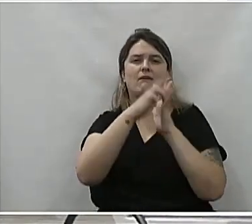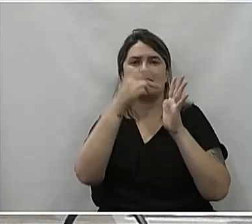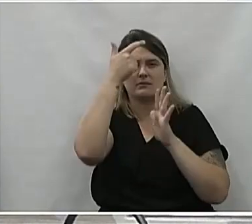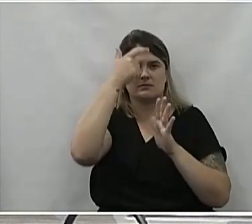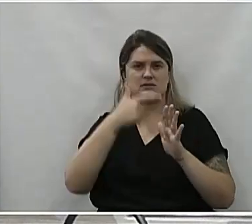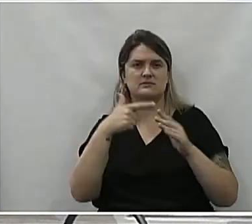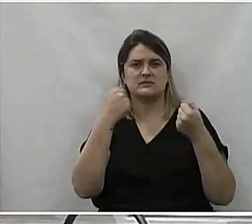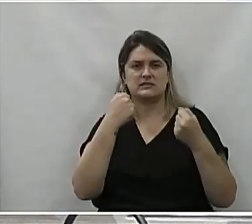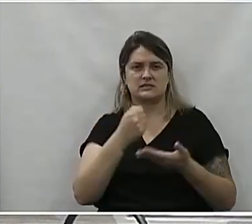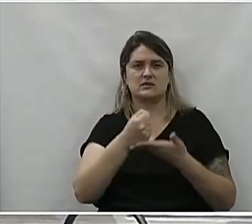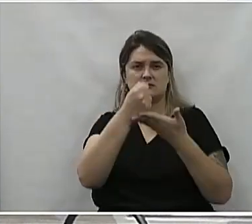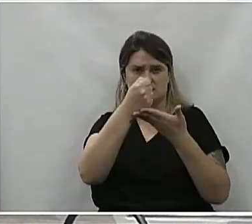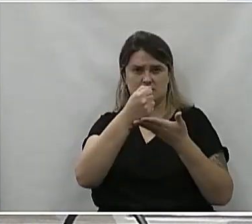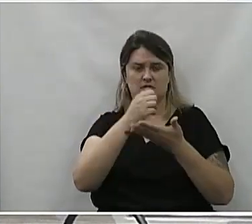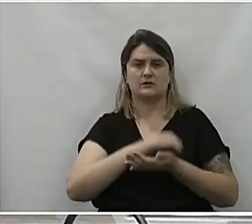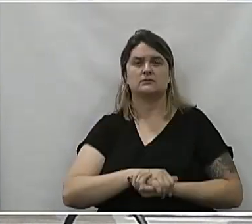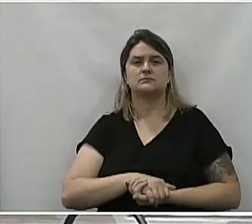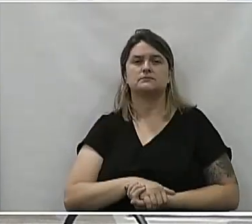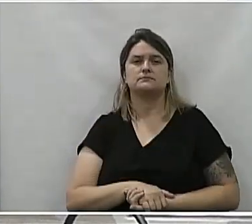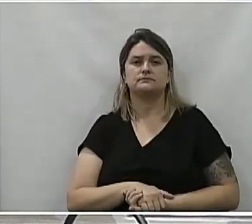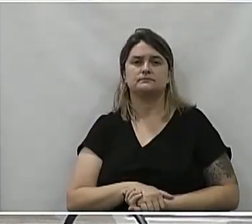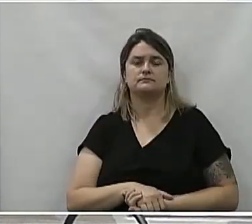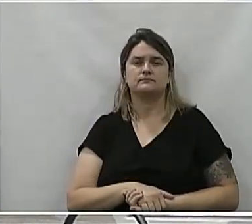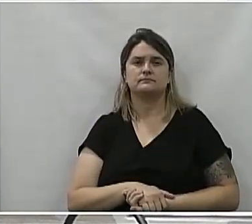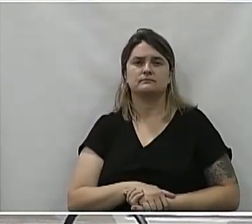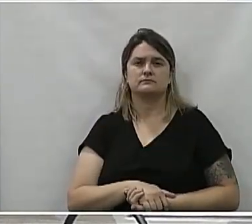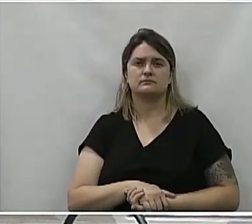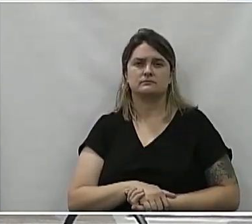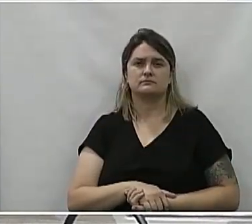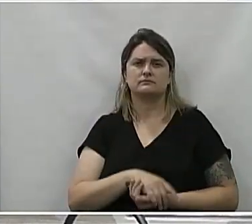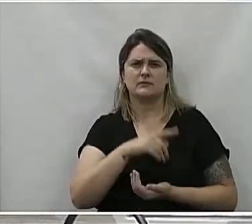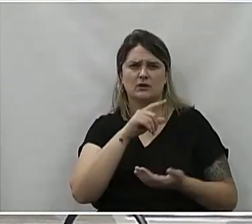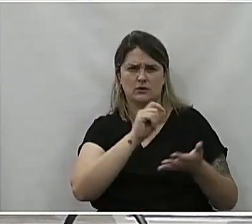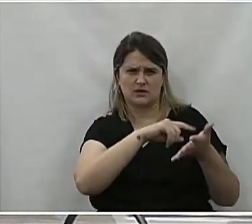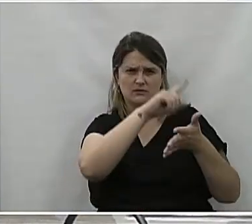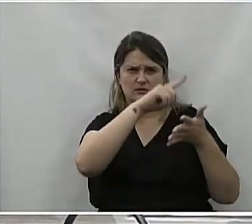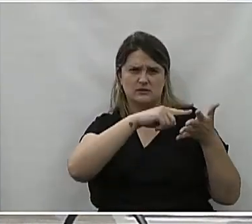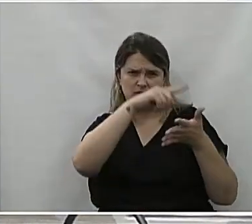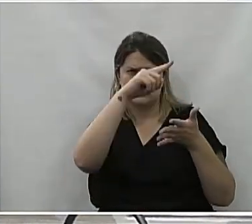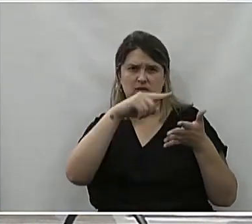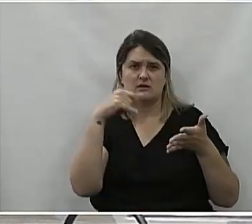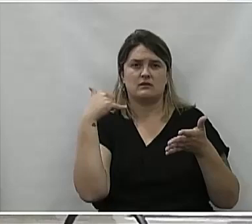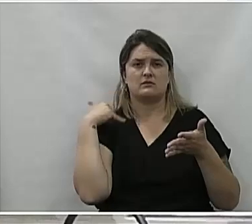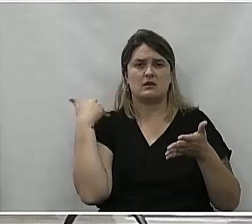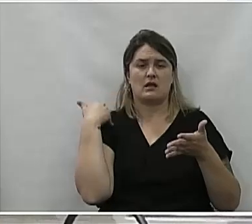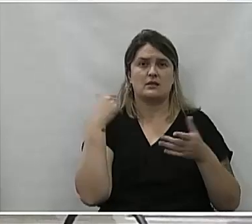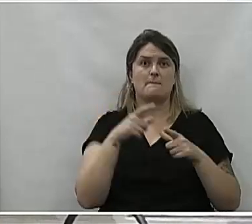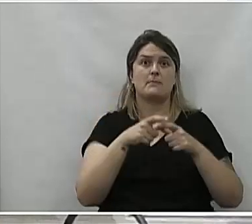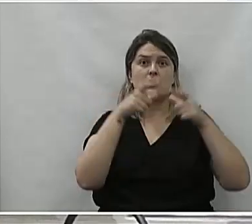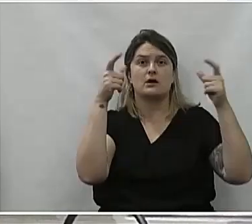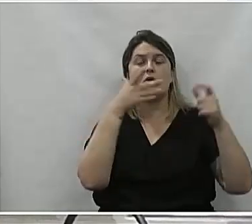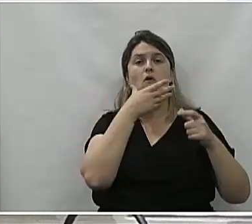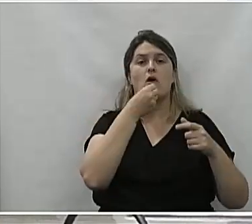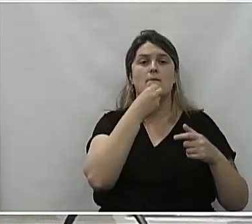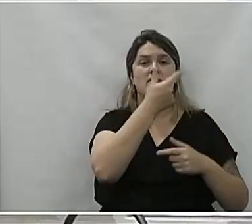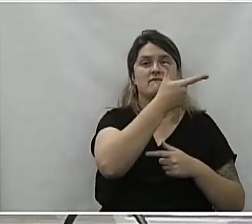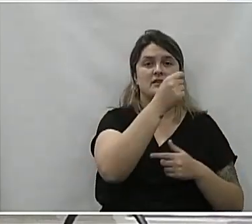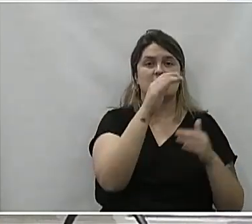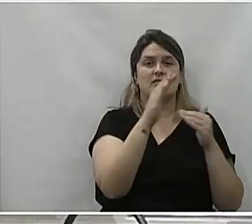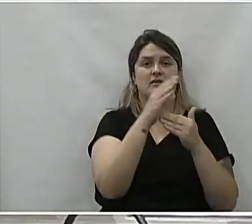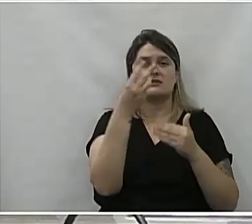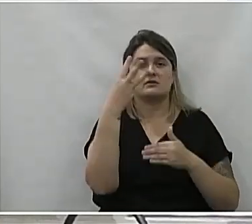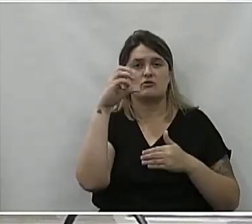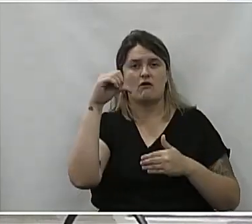realmente Precisavam de ajuda Dentre os casos E faixa etária São homens De 20 a 39 anos